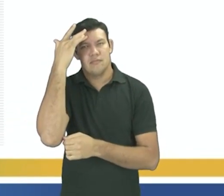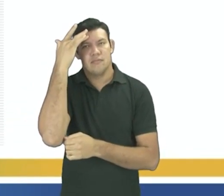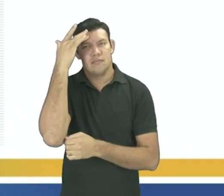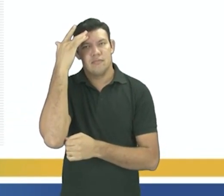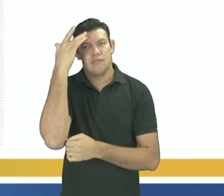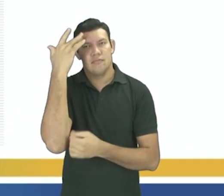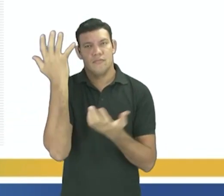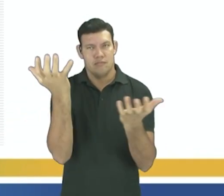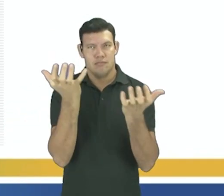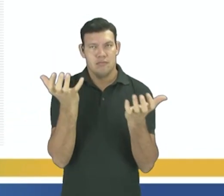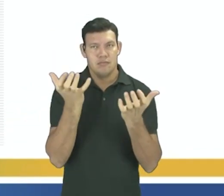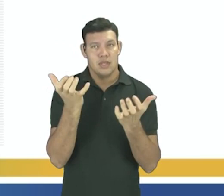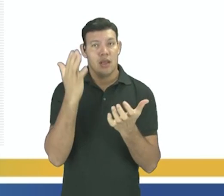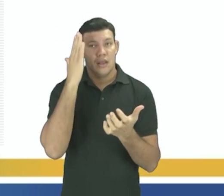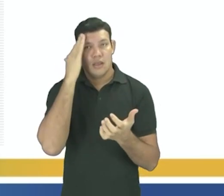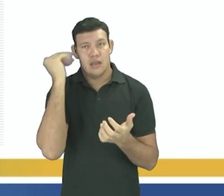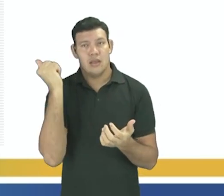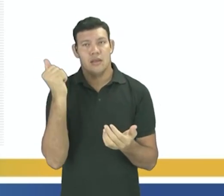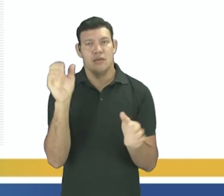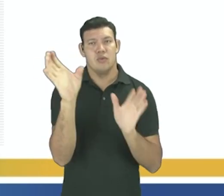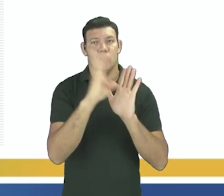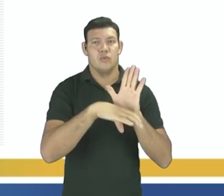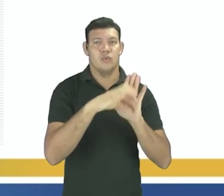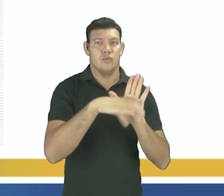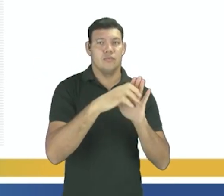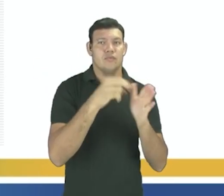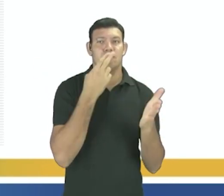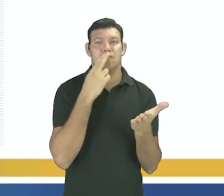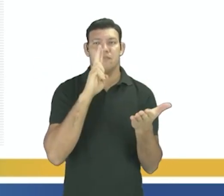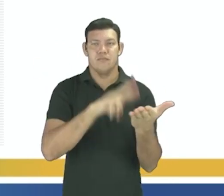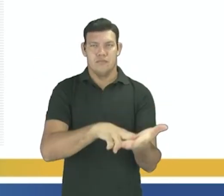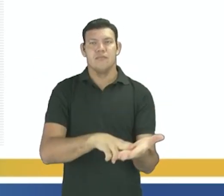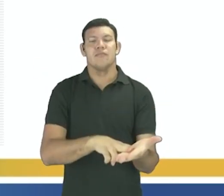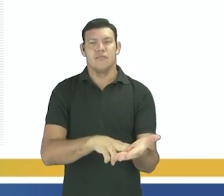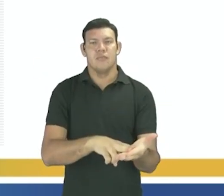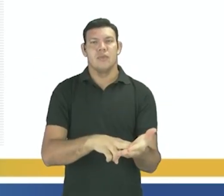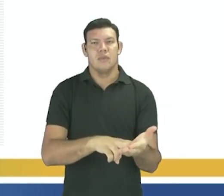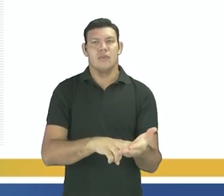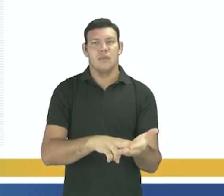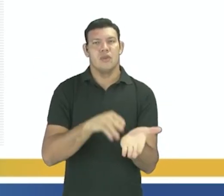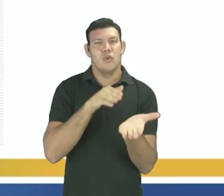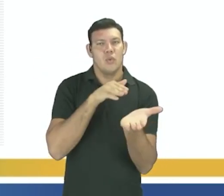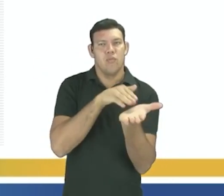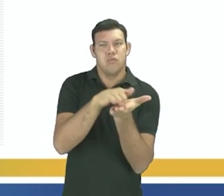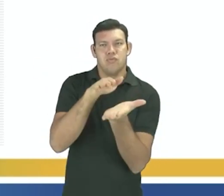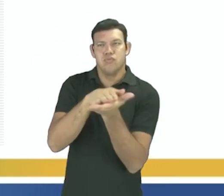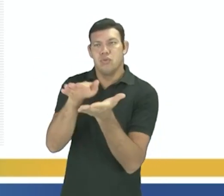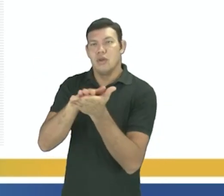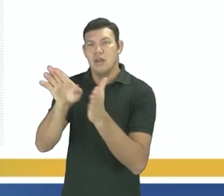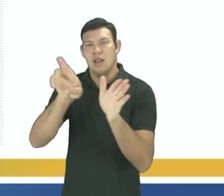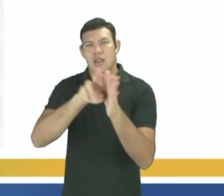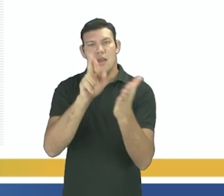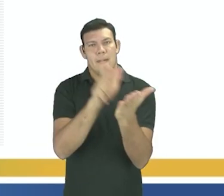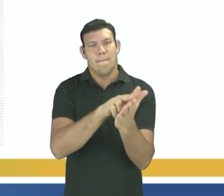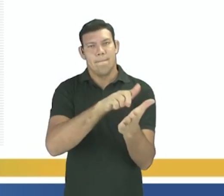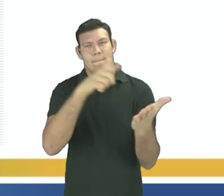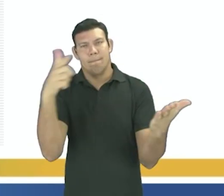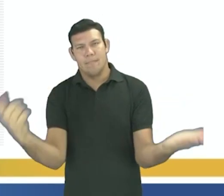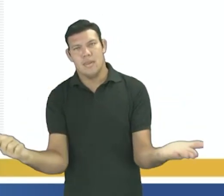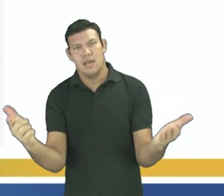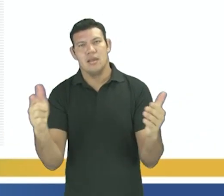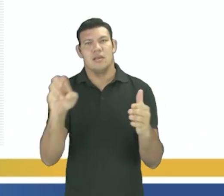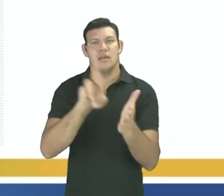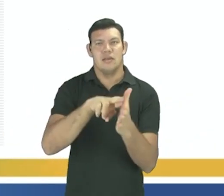carta aberta. Então, ela tem que ser divulgada em meios públicos, ok? Jornais, revistas,